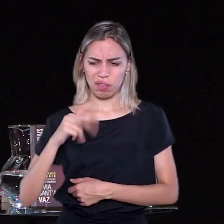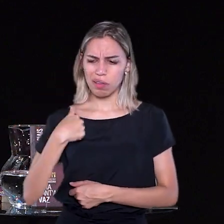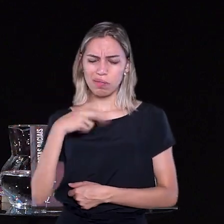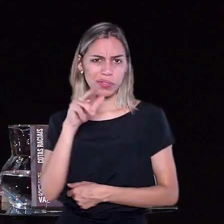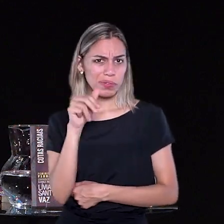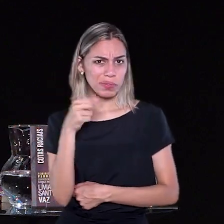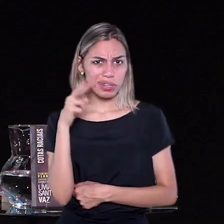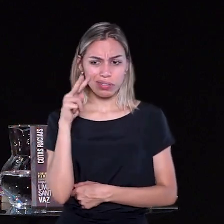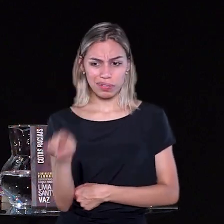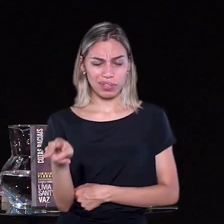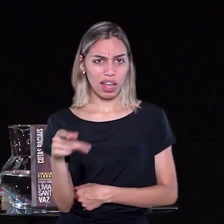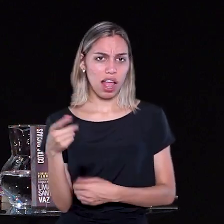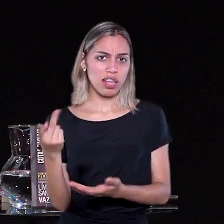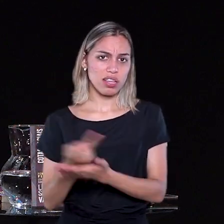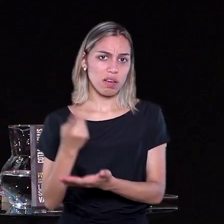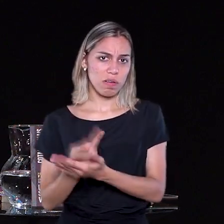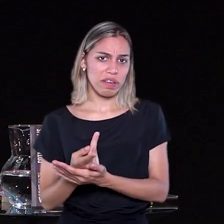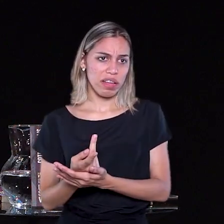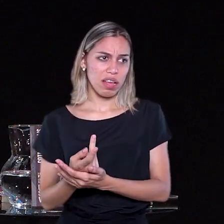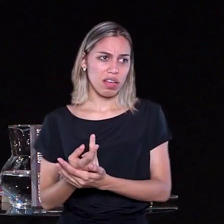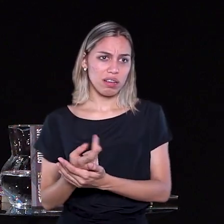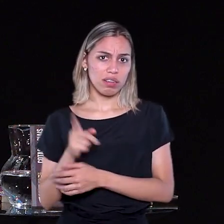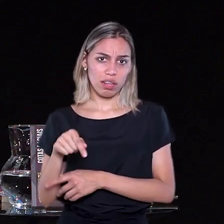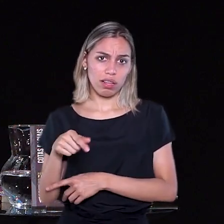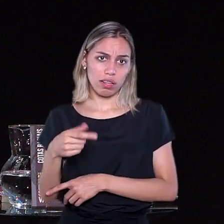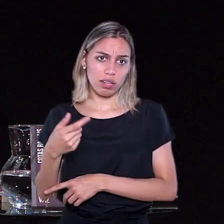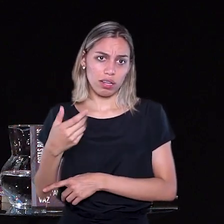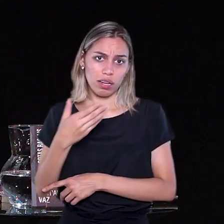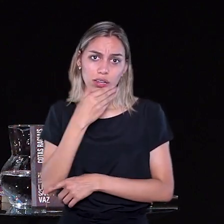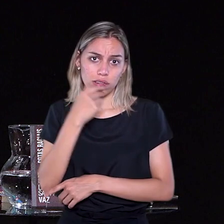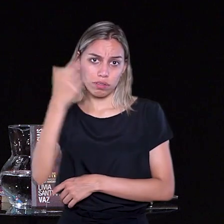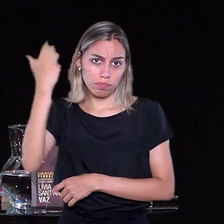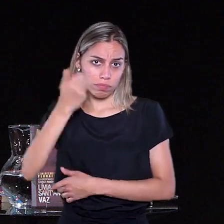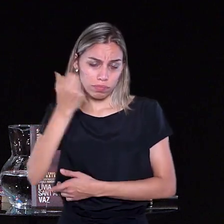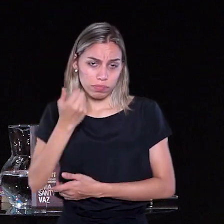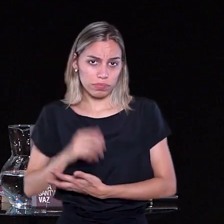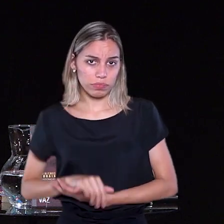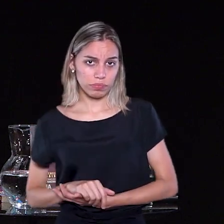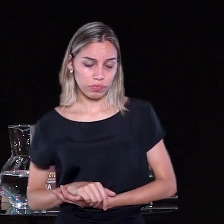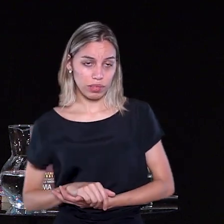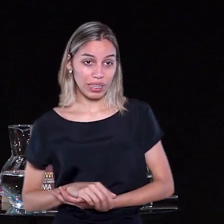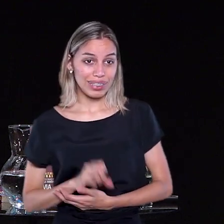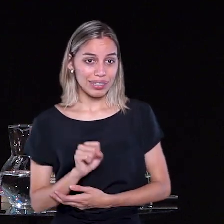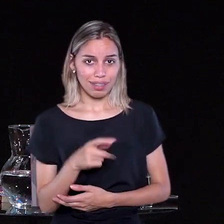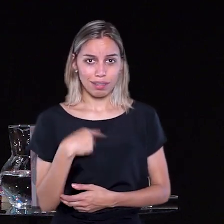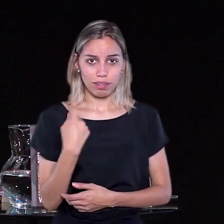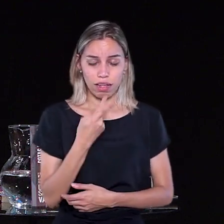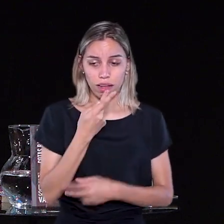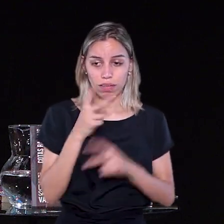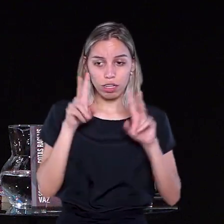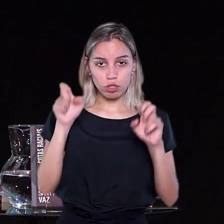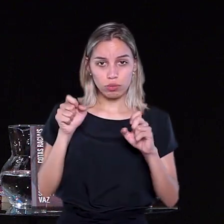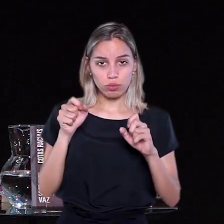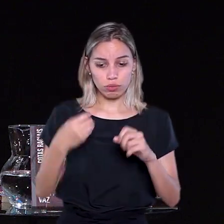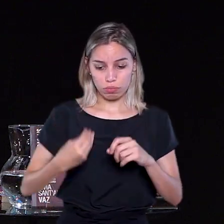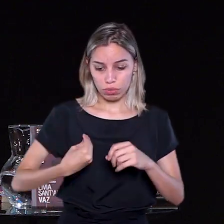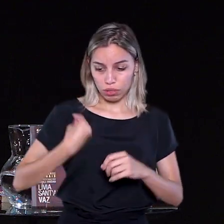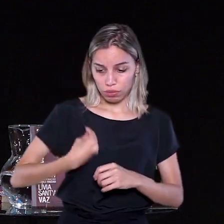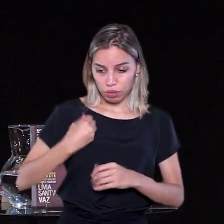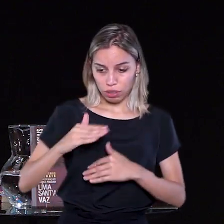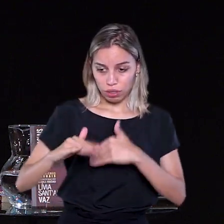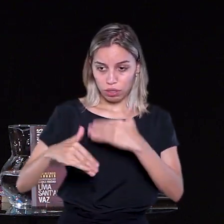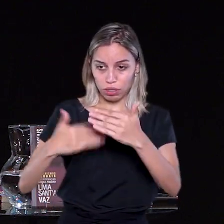caso de erro no reconhecimento de pessoas que afetasse um homem branco. Nunca vi. E se nós formos falar de expectativas de vida, dados